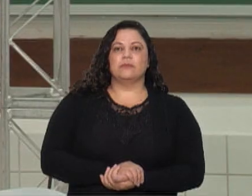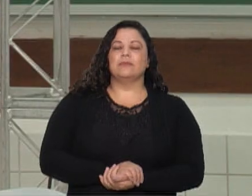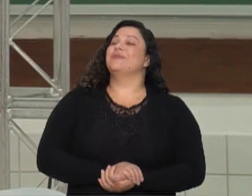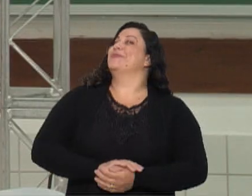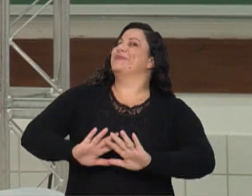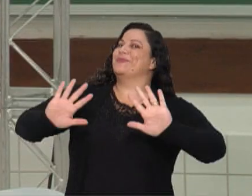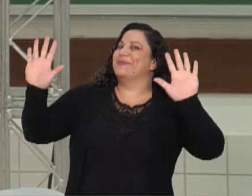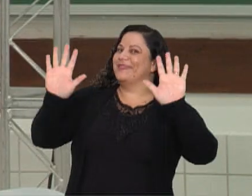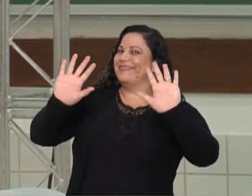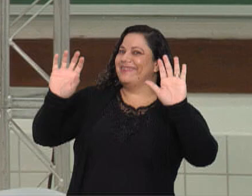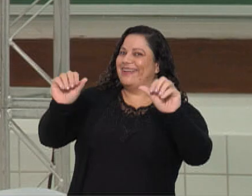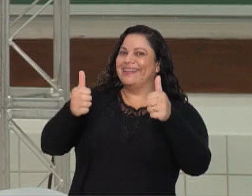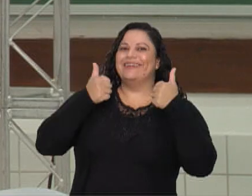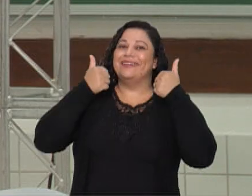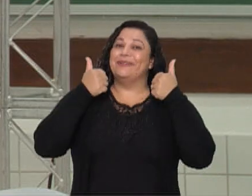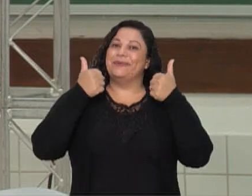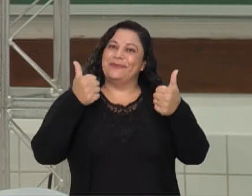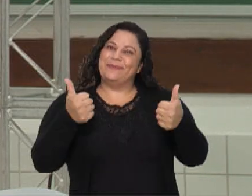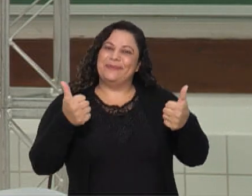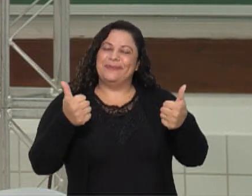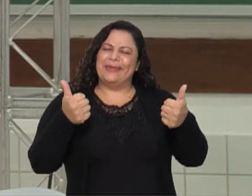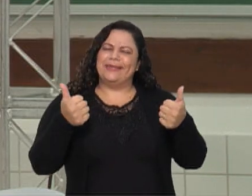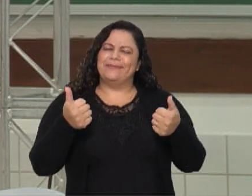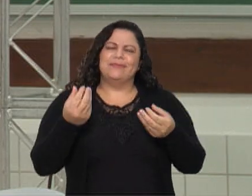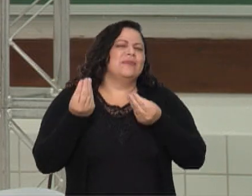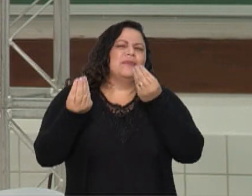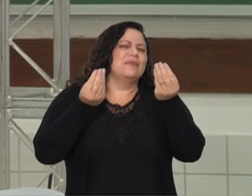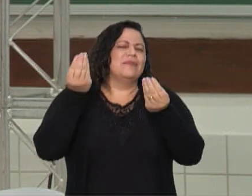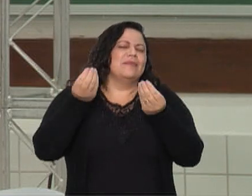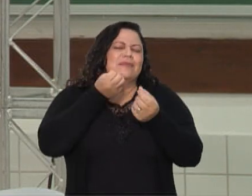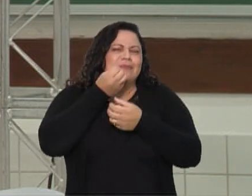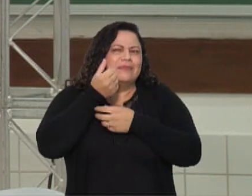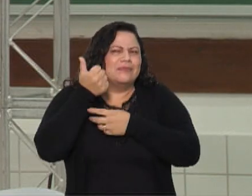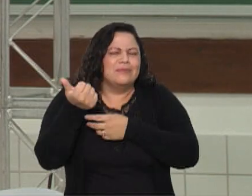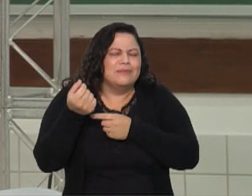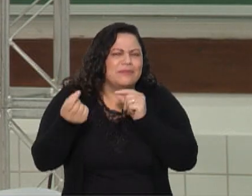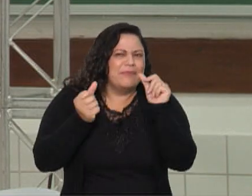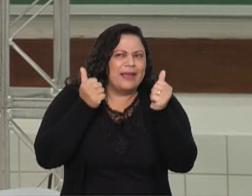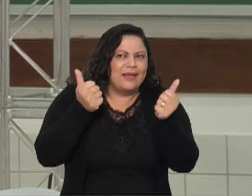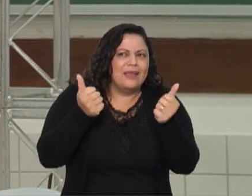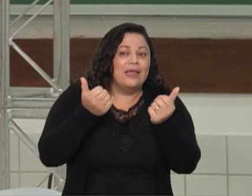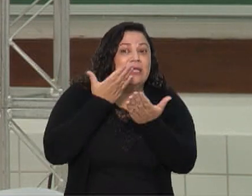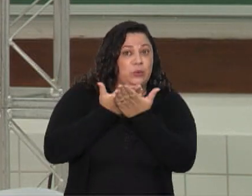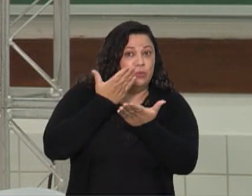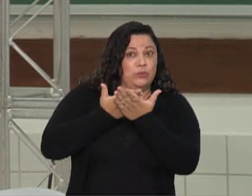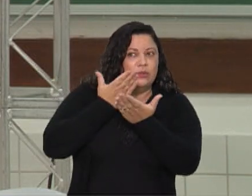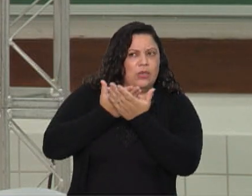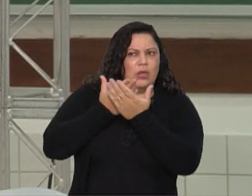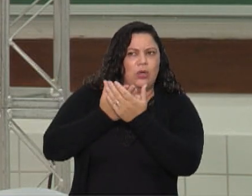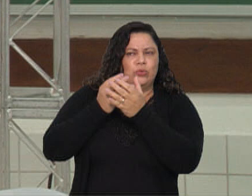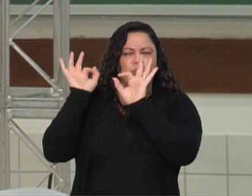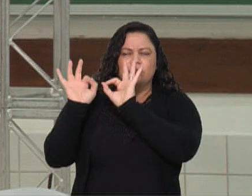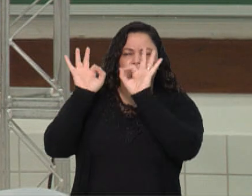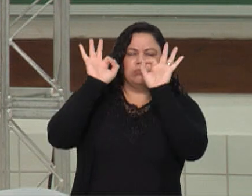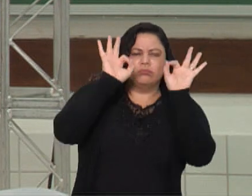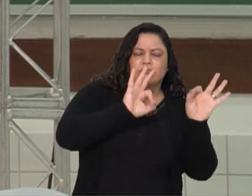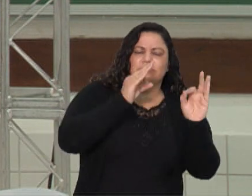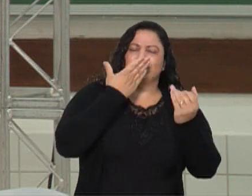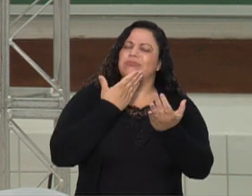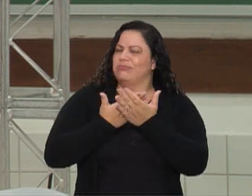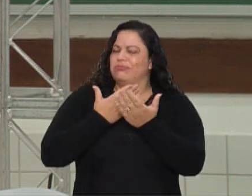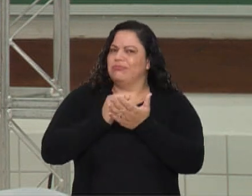Olá pessoal, tudo bem com vocês? Como estão? Estudando? Vendo as aulas? Fazendo as